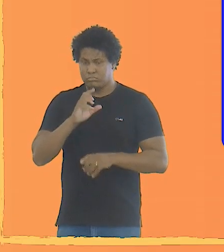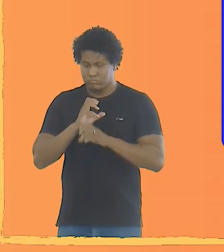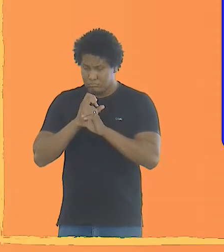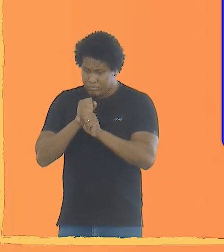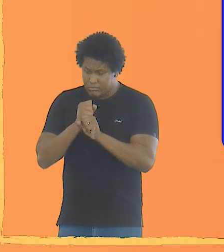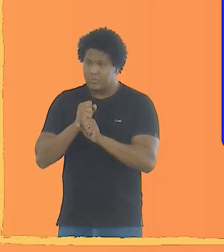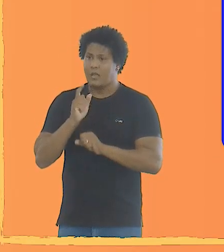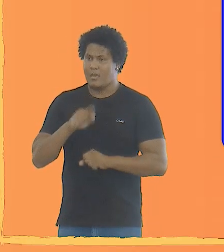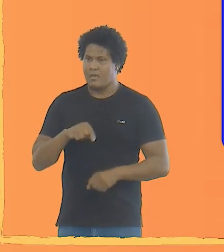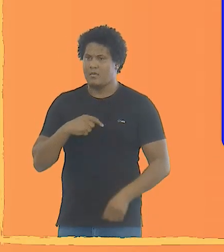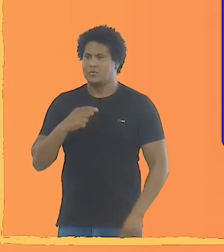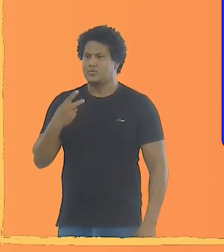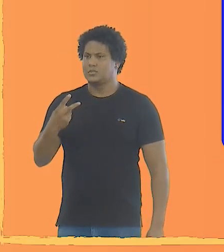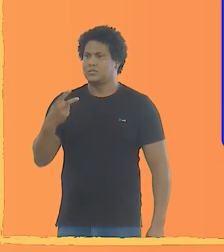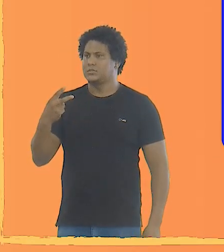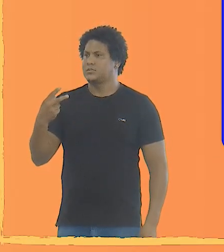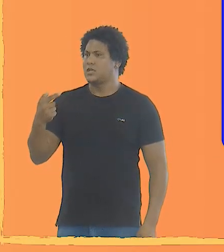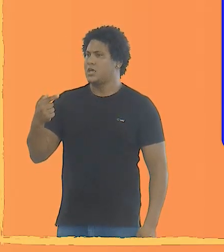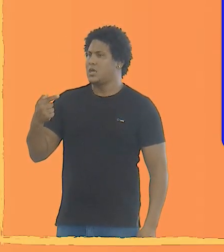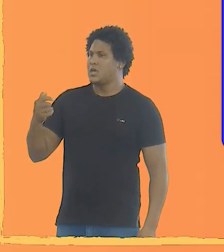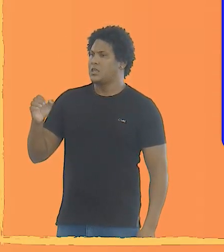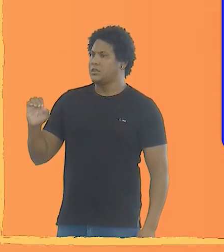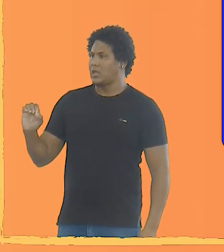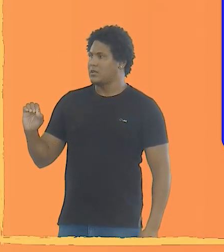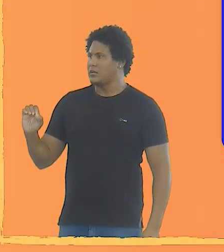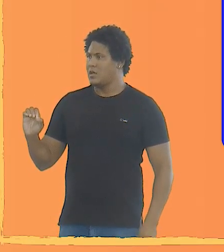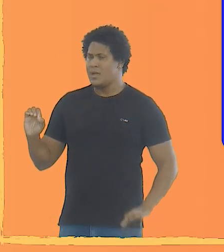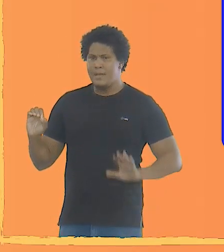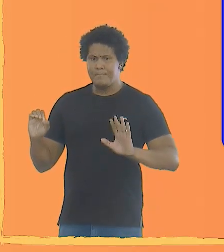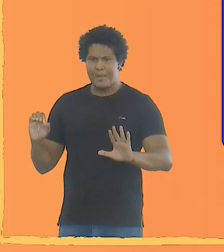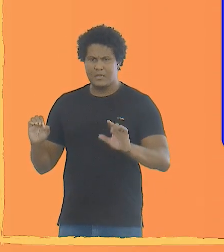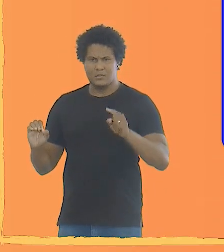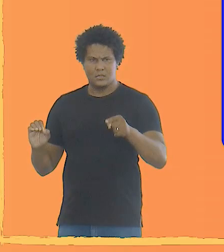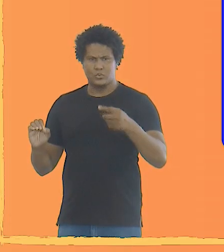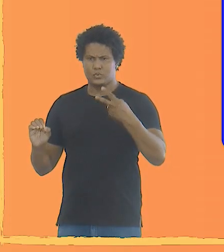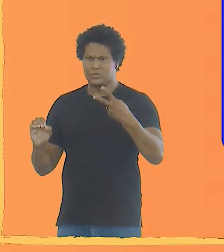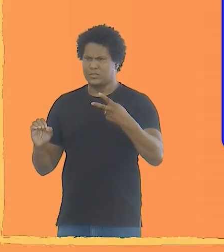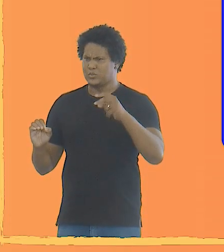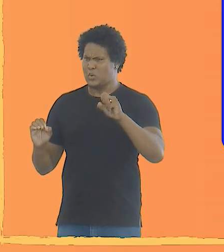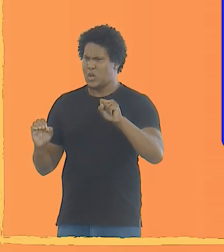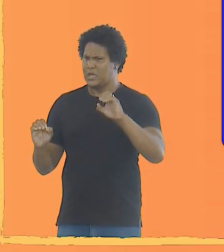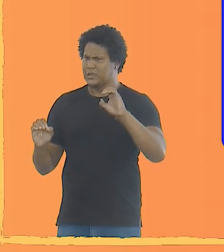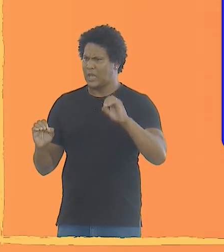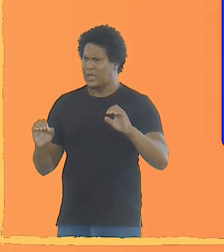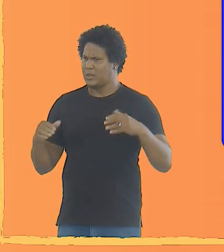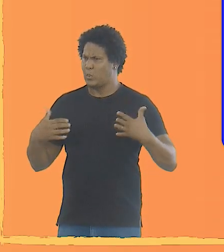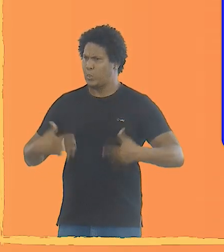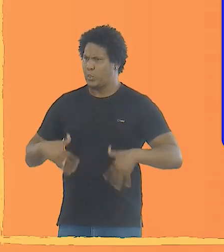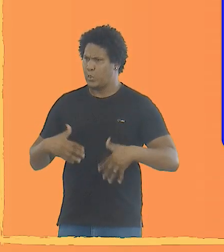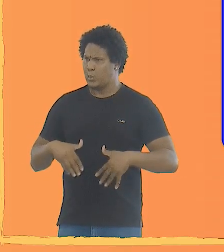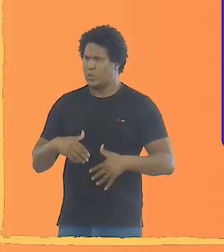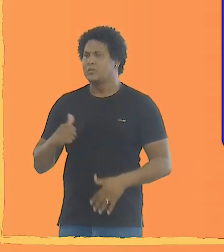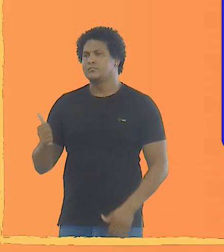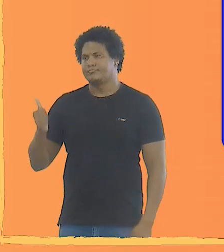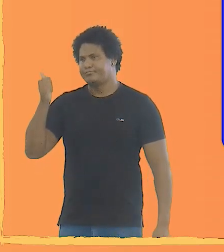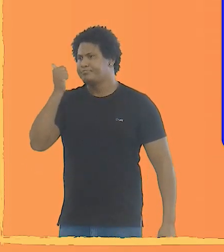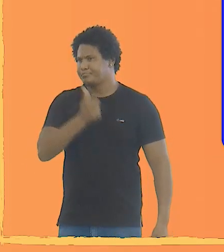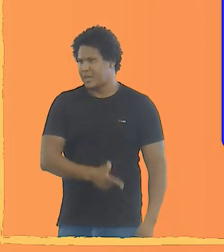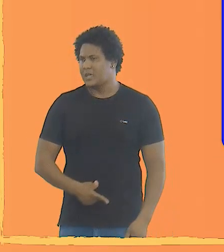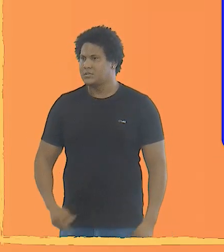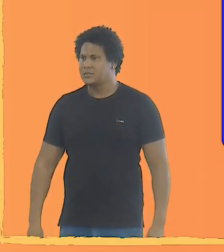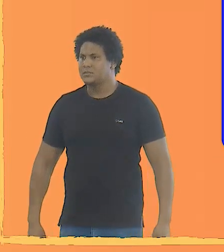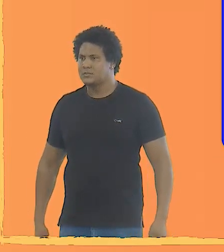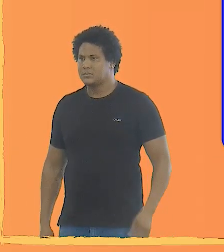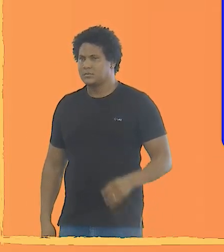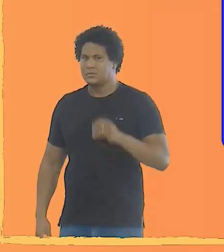que deu 270. Mas são 280 alunos. Tem mais alunos do que resposta. O que é que a gente